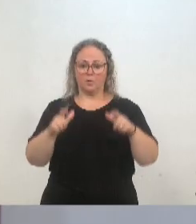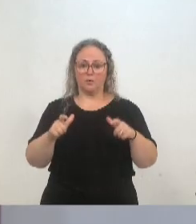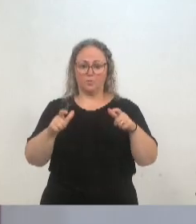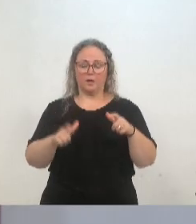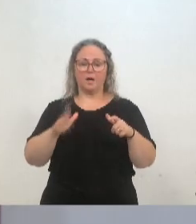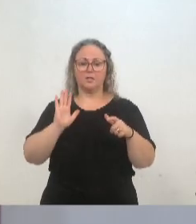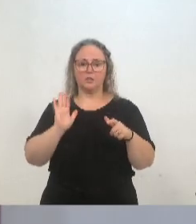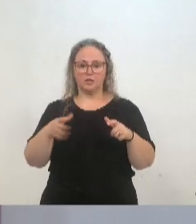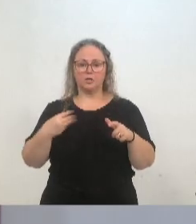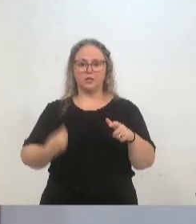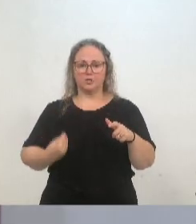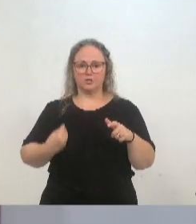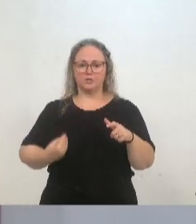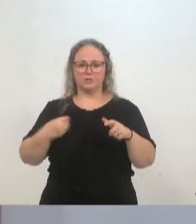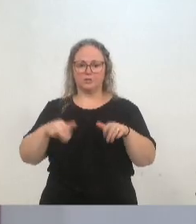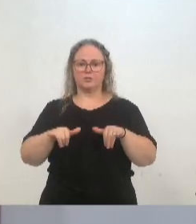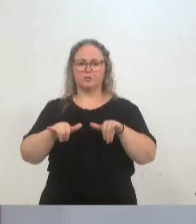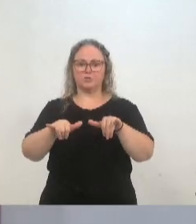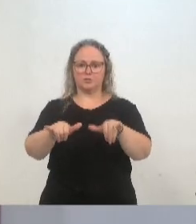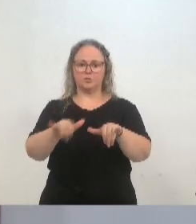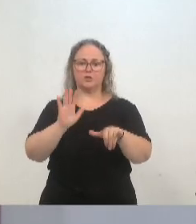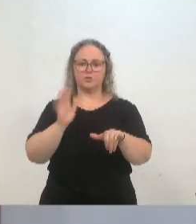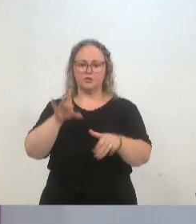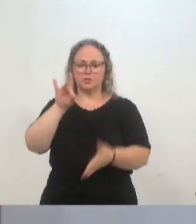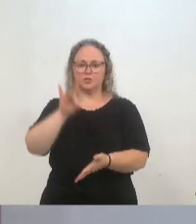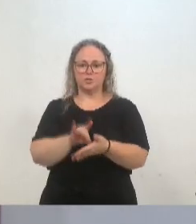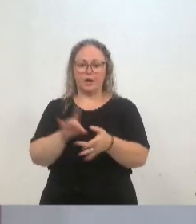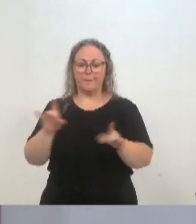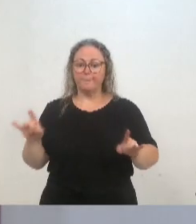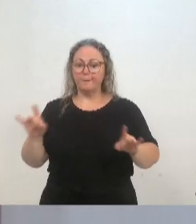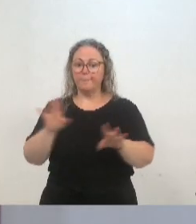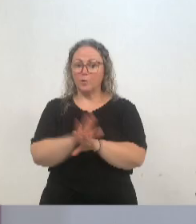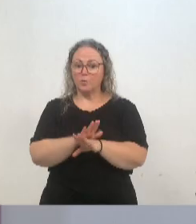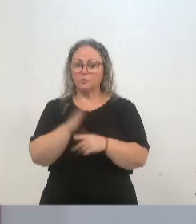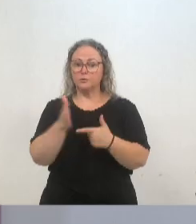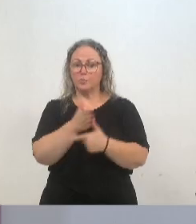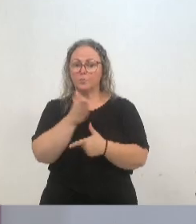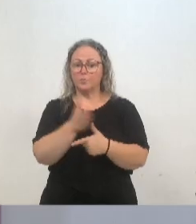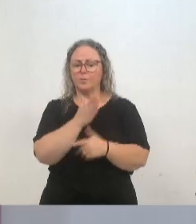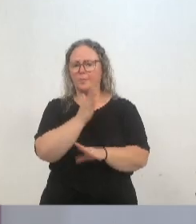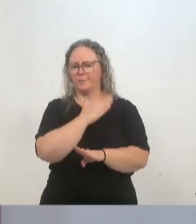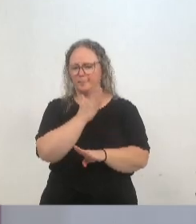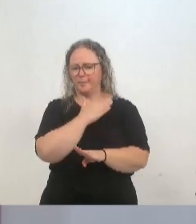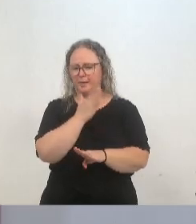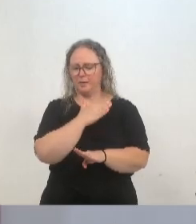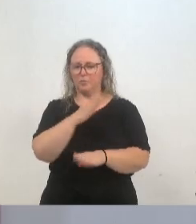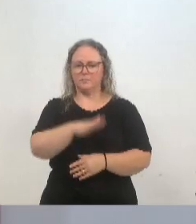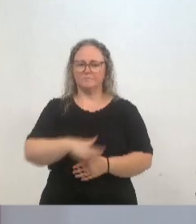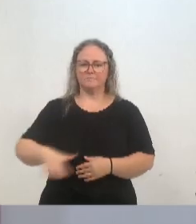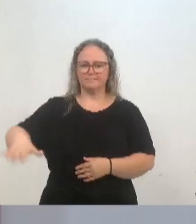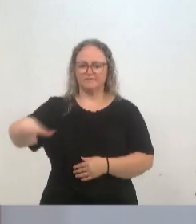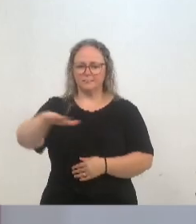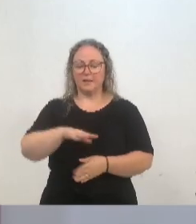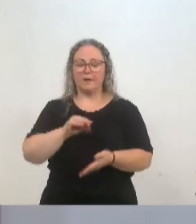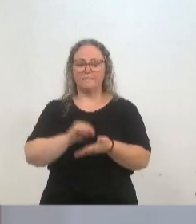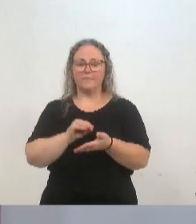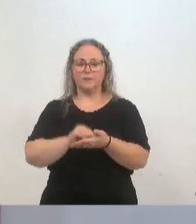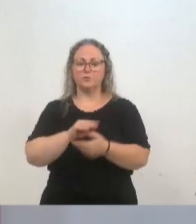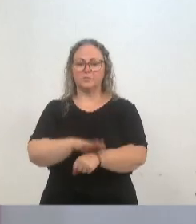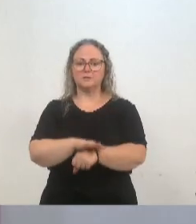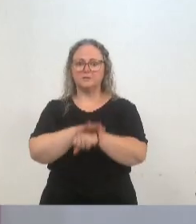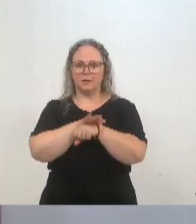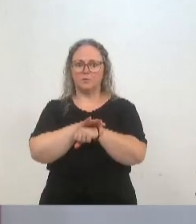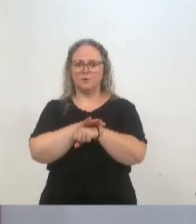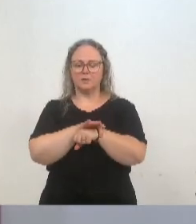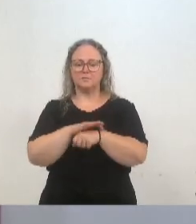era um supermercado, que já estava consolidado, que estava sendo alvo de moradores de rua, uma região insegura, ainda teve que